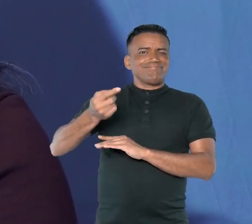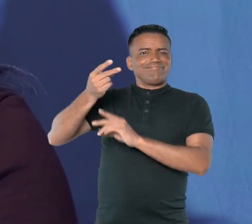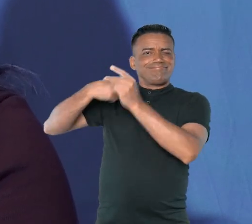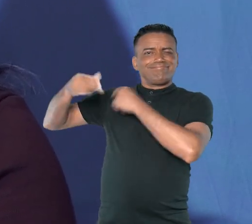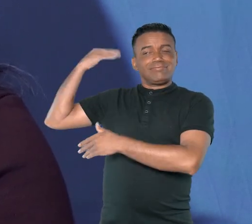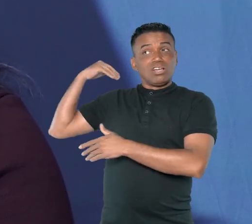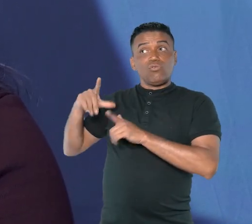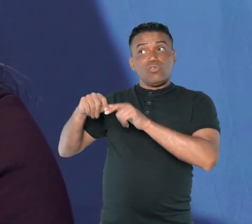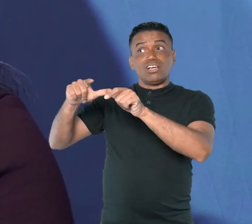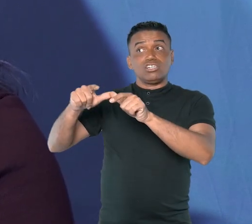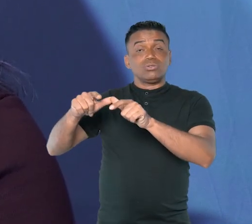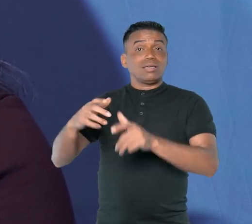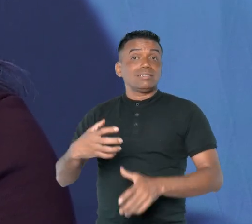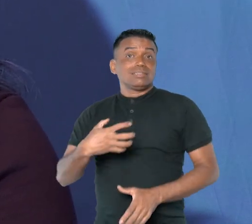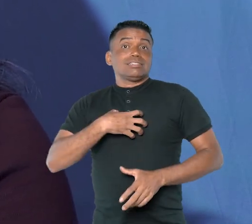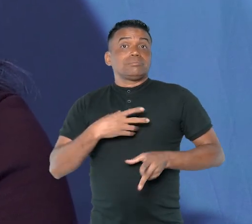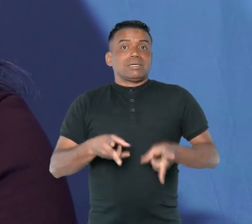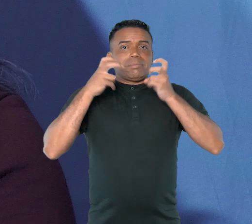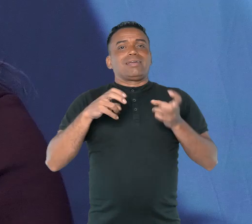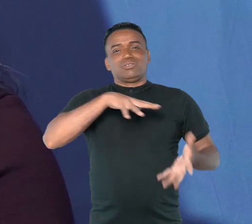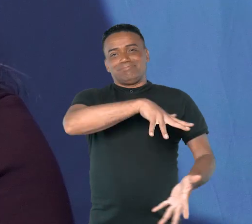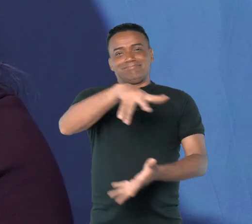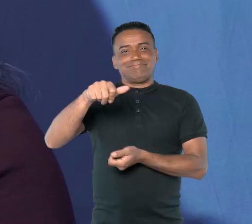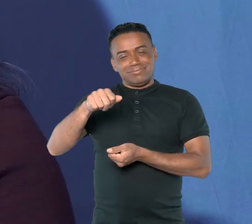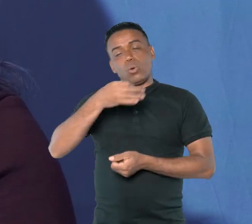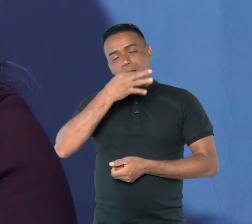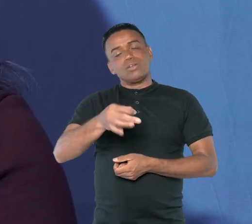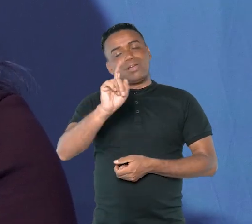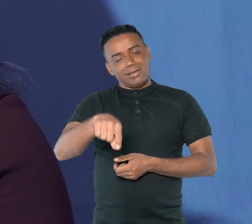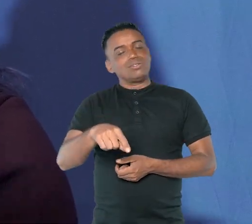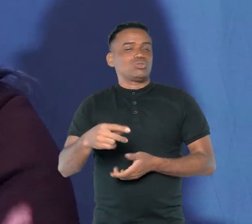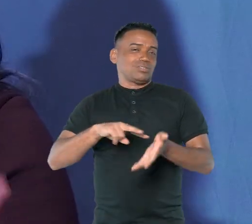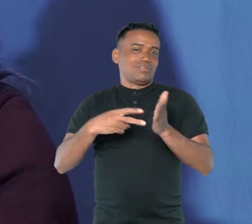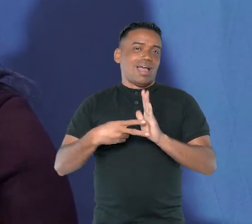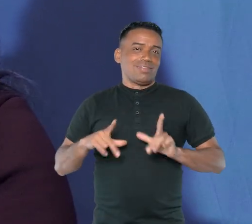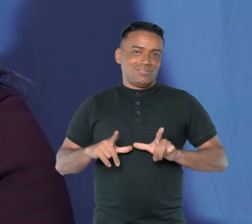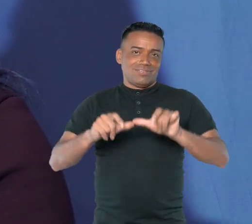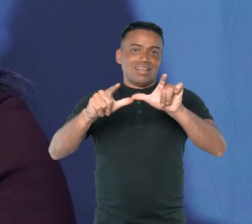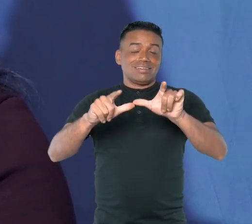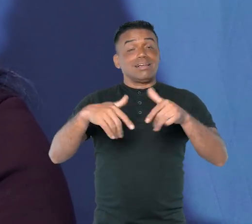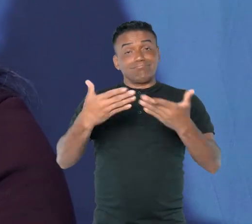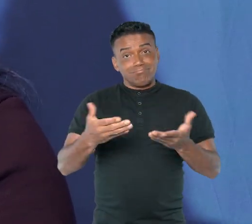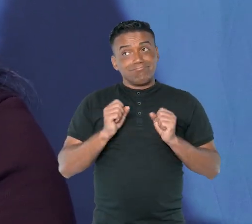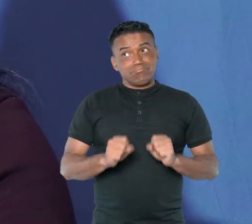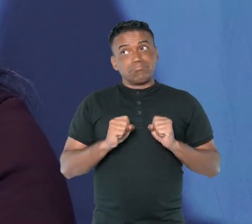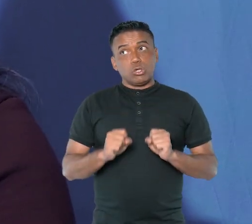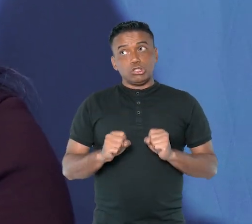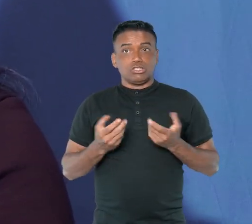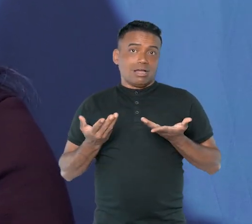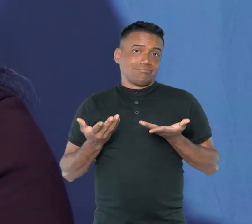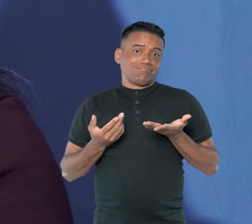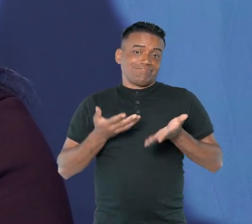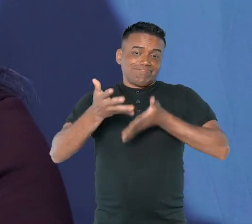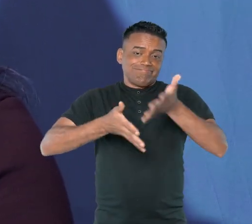coloca todos os seus sentidos no mundo, né? Porque acho que é disso que se trata. E aí é que que a gente pode estar falando de